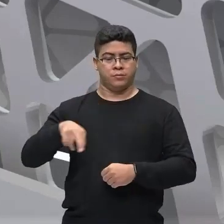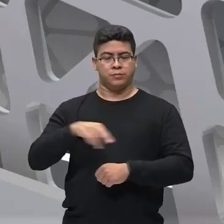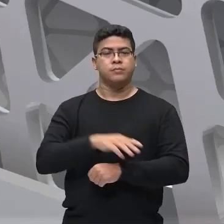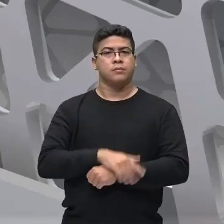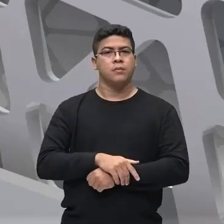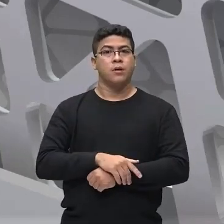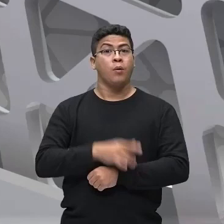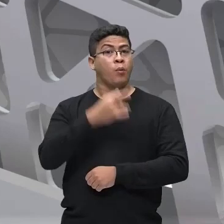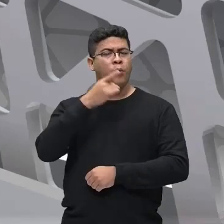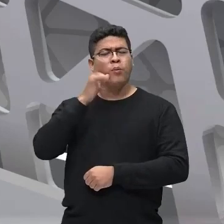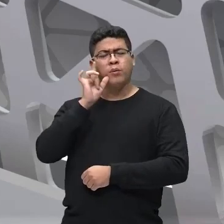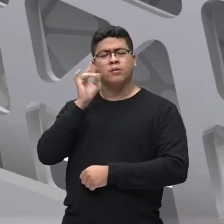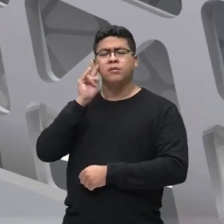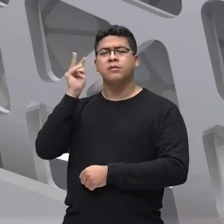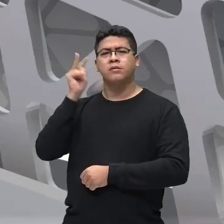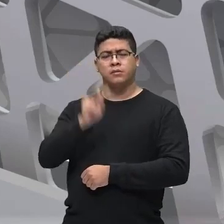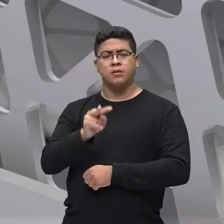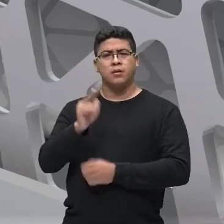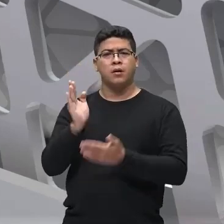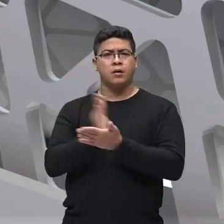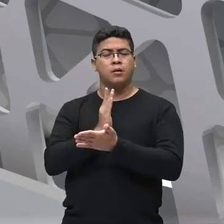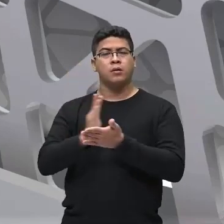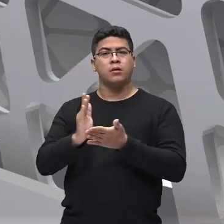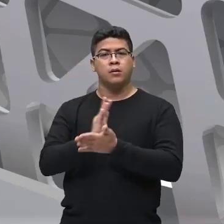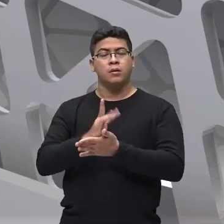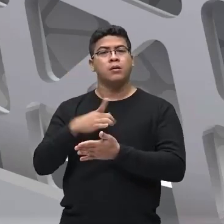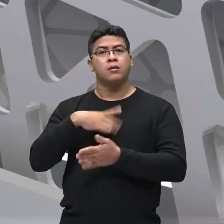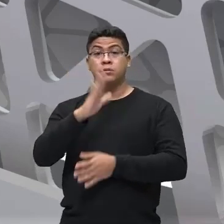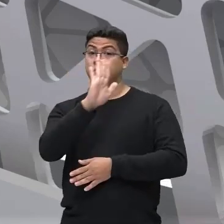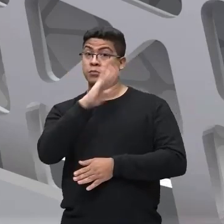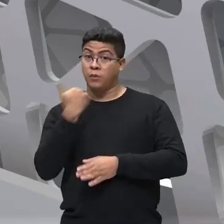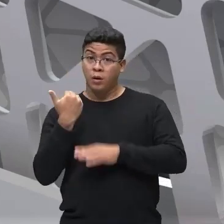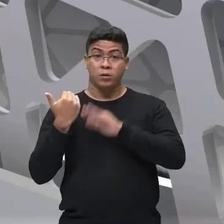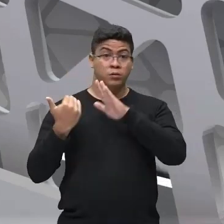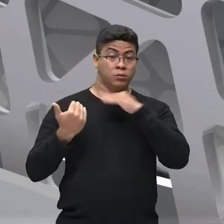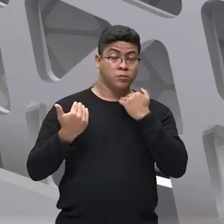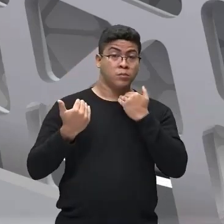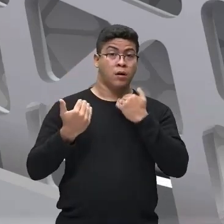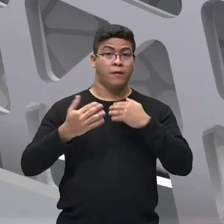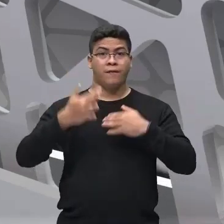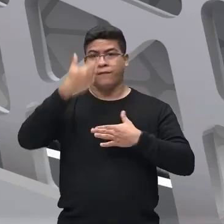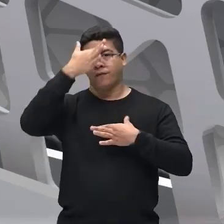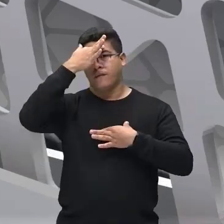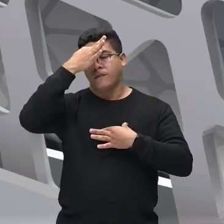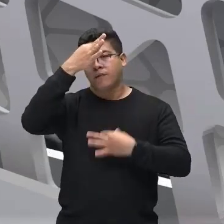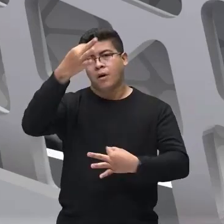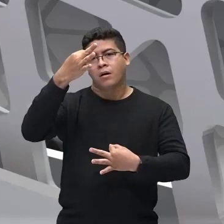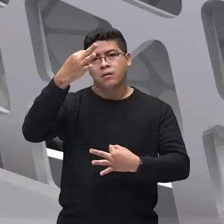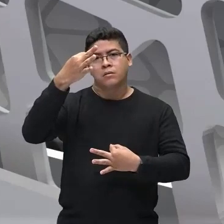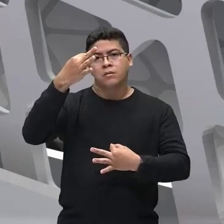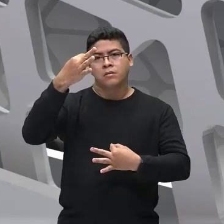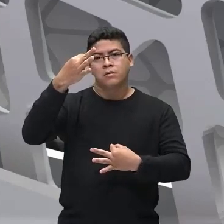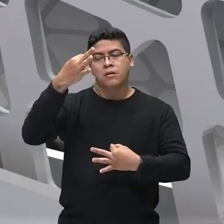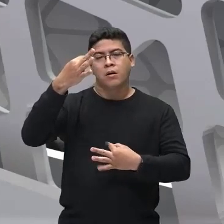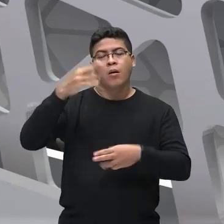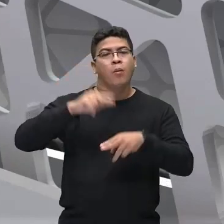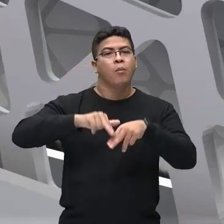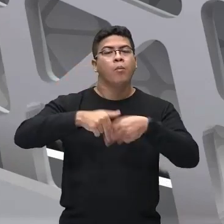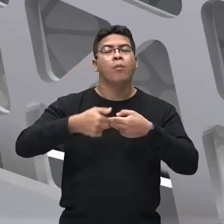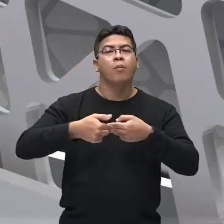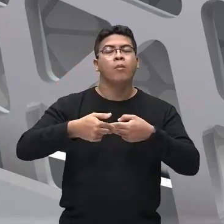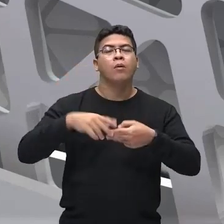vimos aqueles líderes religiosos que morreram pela sua fé, que morreram por uma